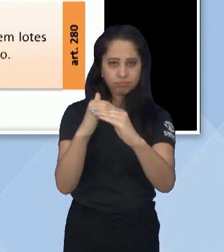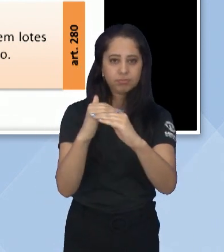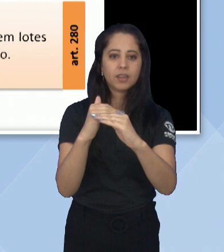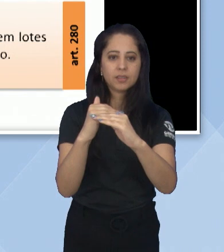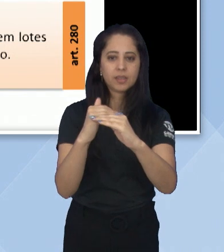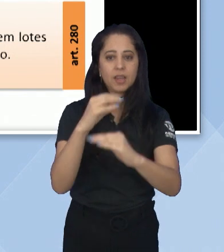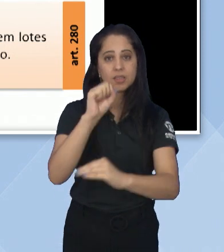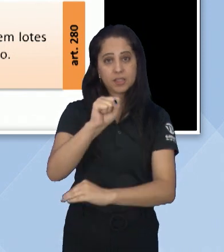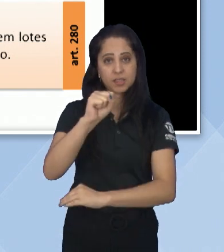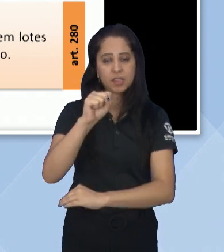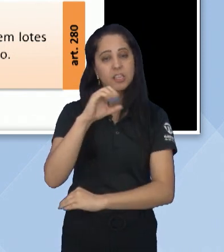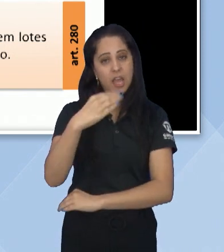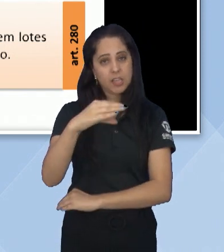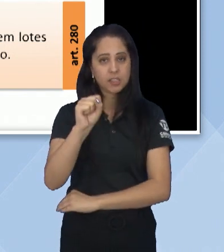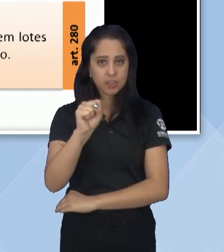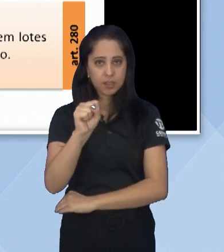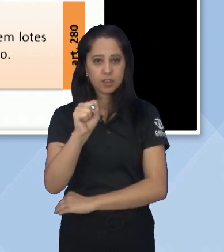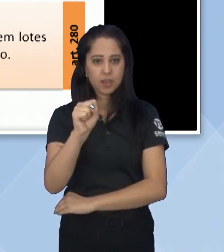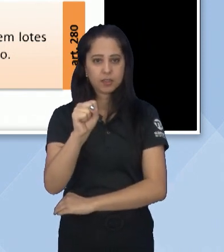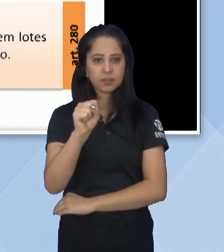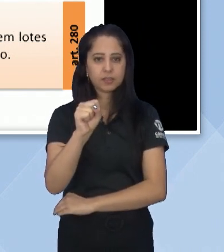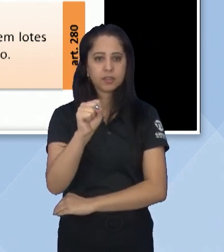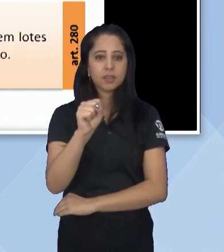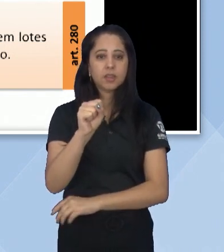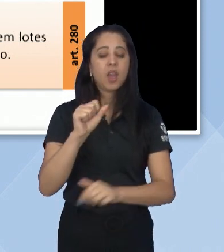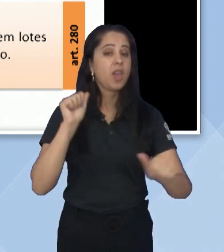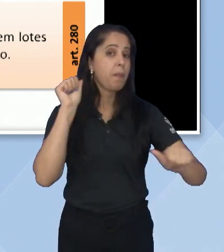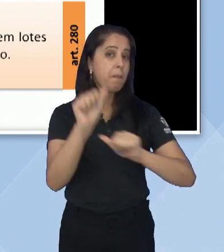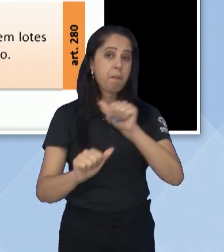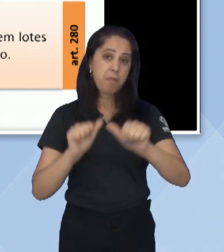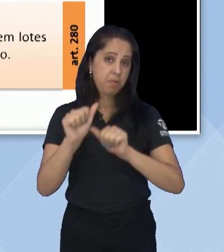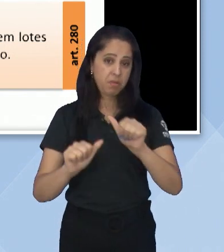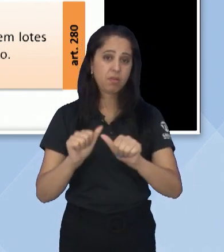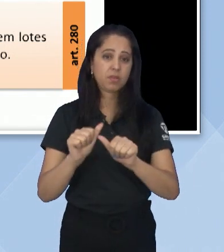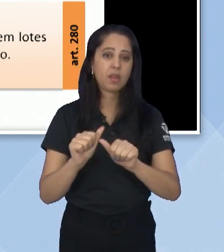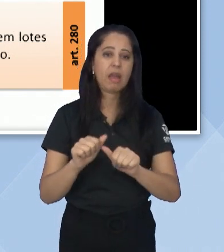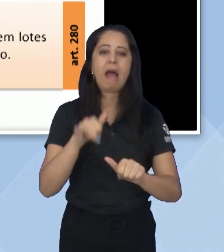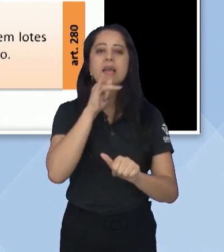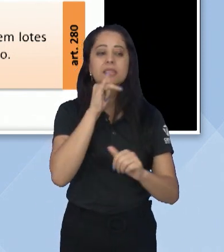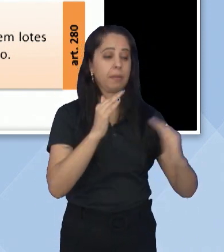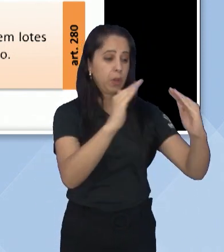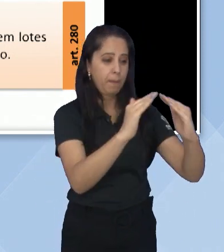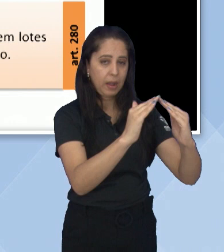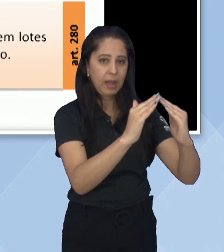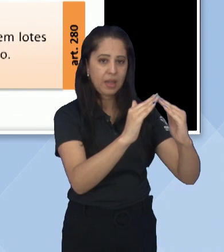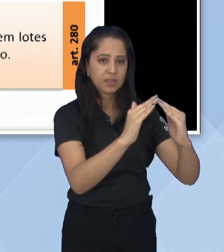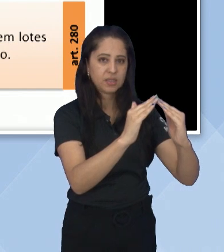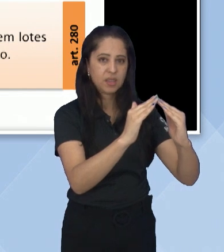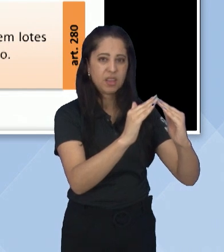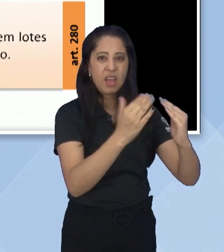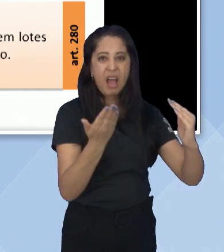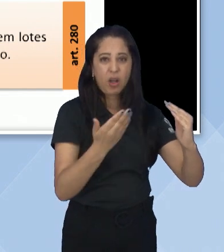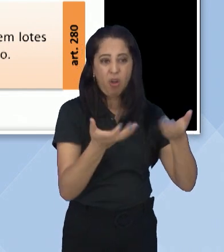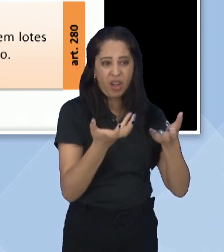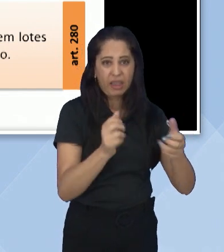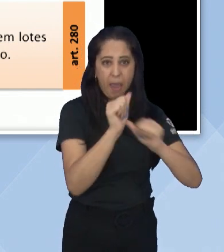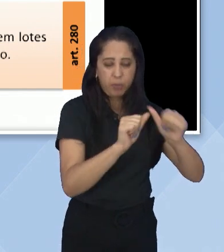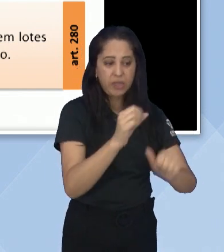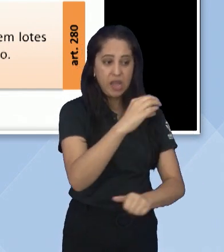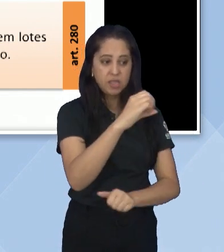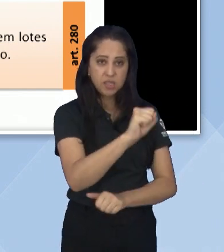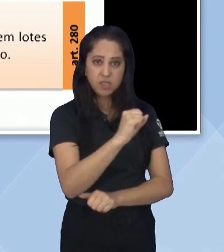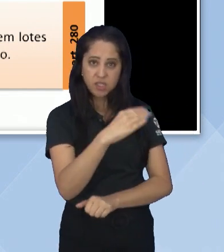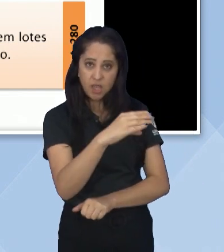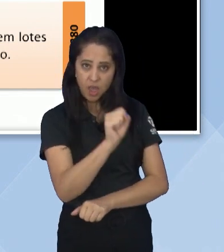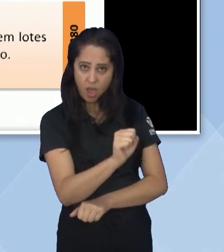e aocs Para efeito de dispensa de recursos e transformação entre elas mas residência quer ser transformada só para ser essa hoje em dia a gente tá incluindo